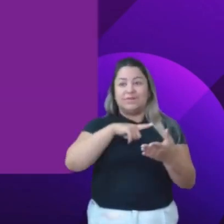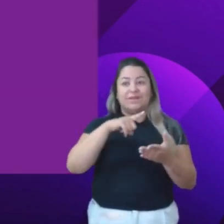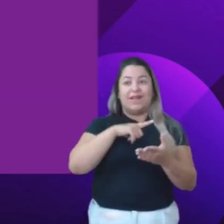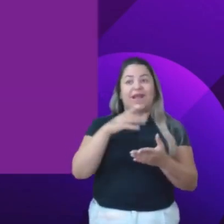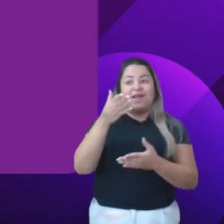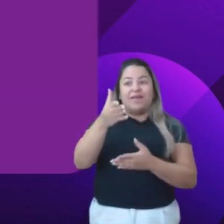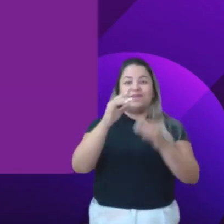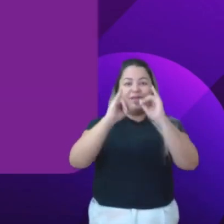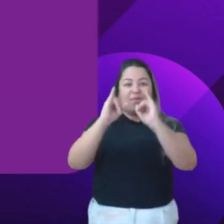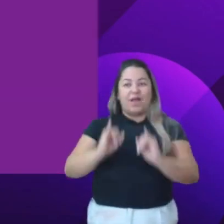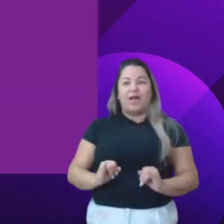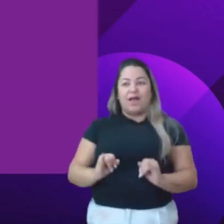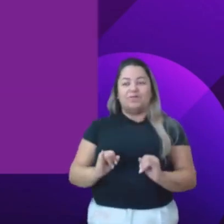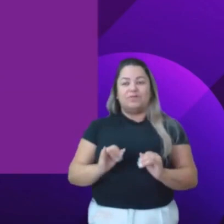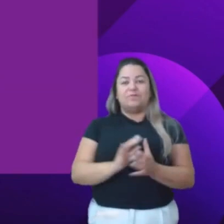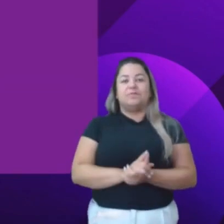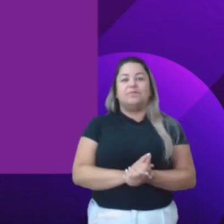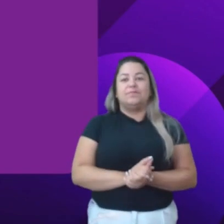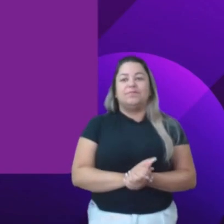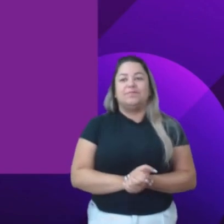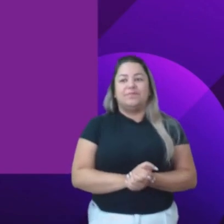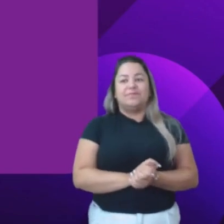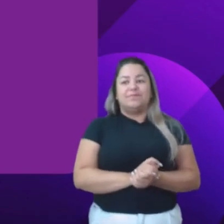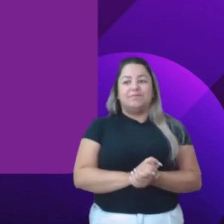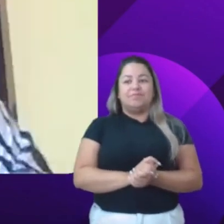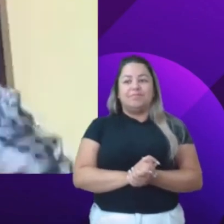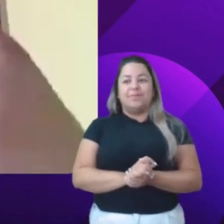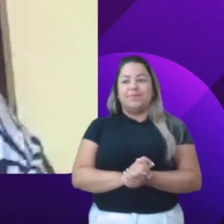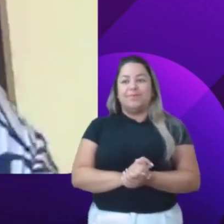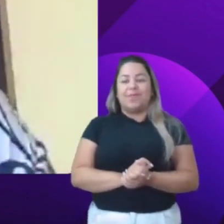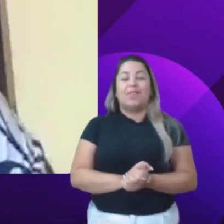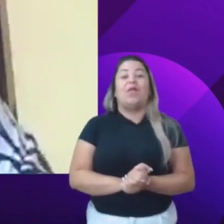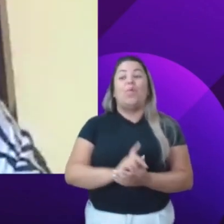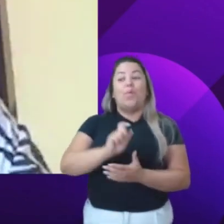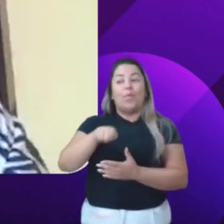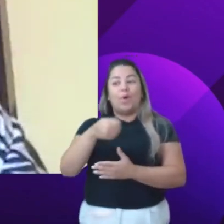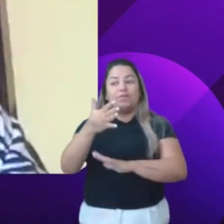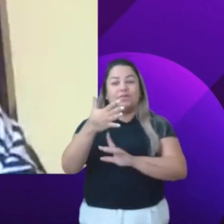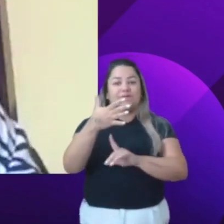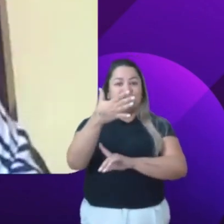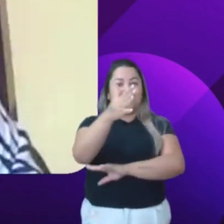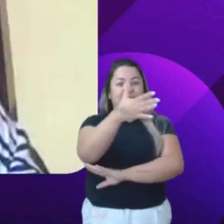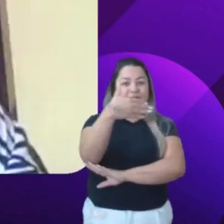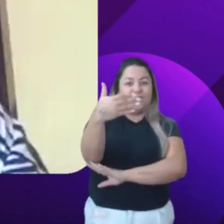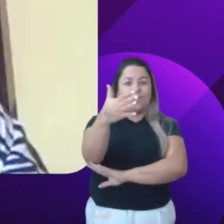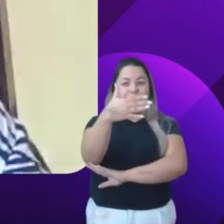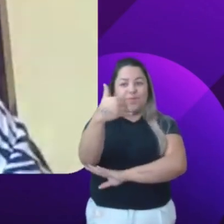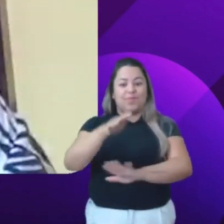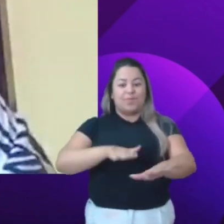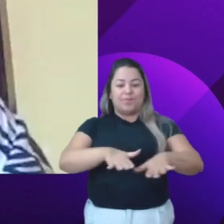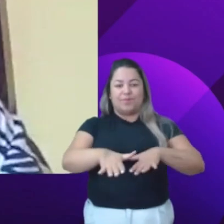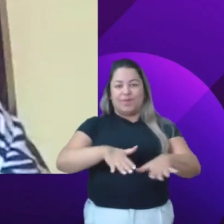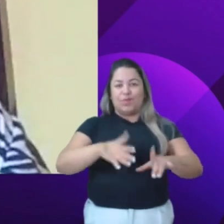né, invertido, que ele é um símbolo da bandeira de luta do movimento